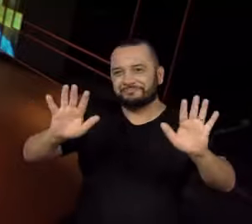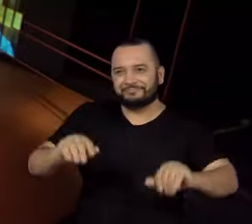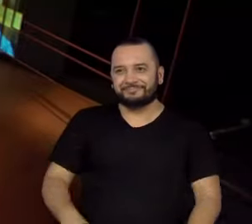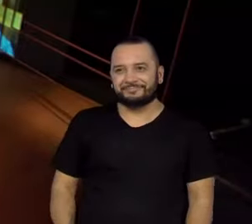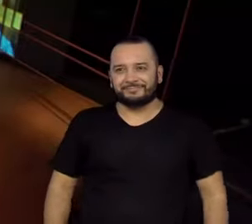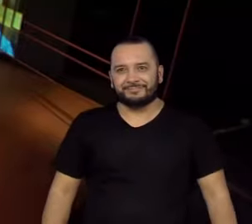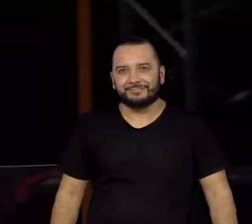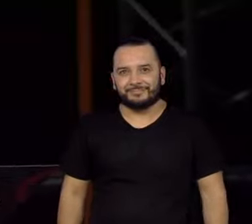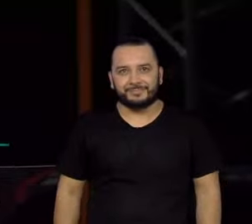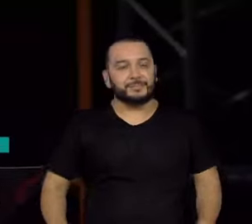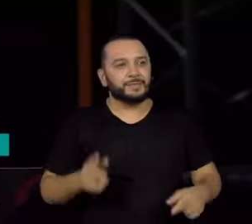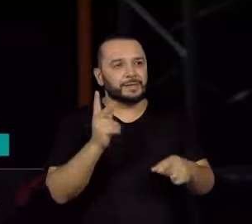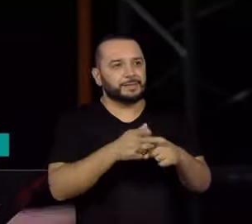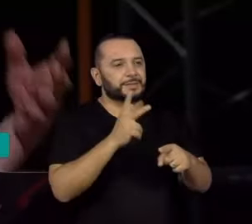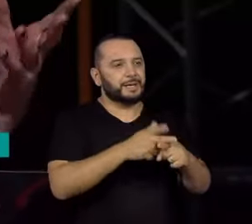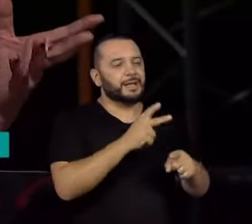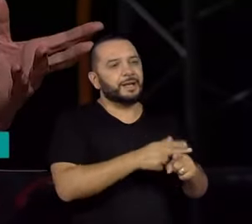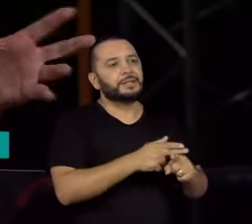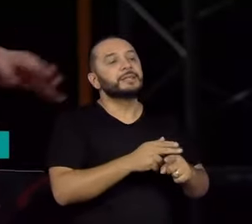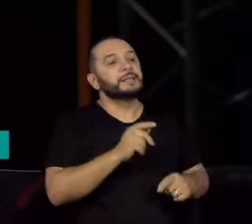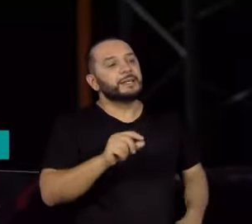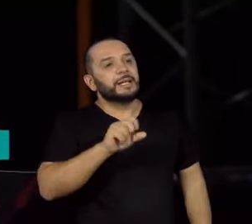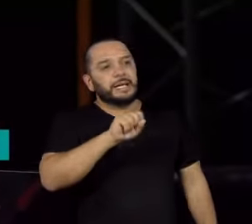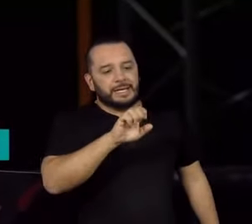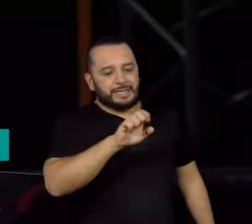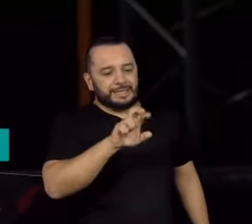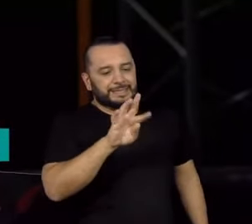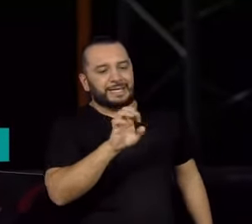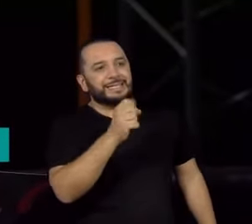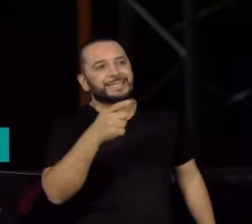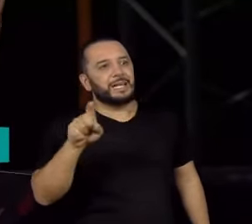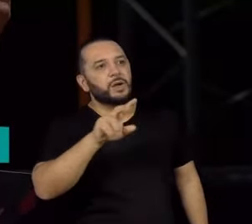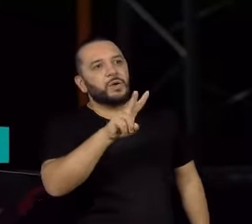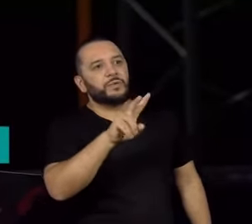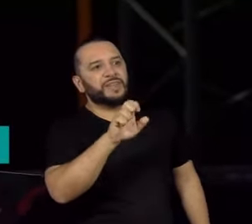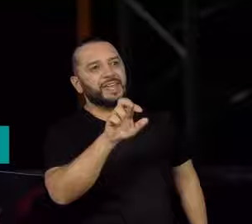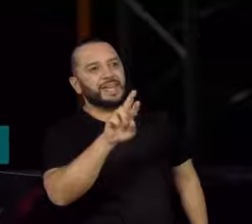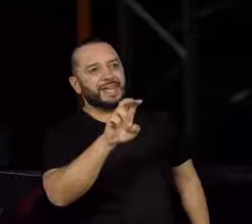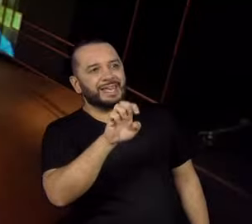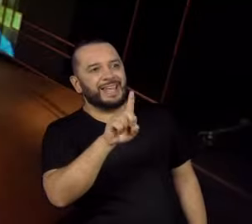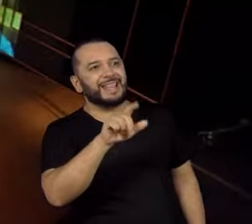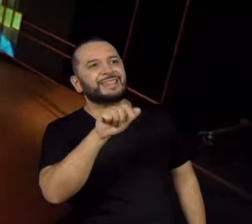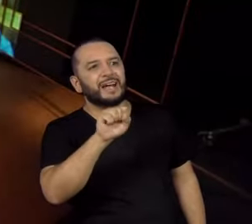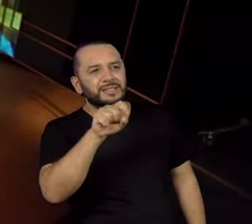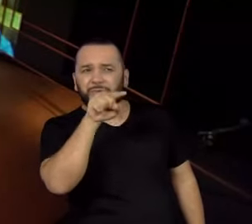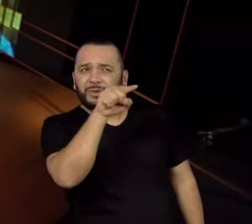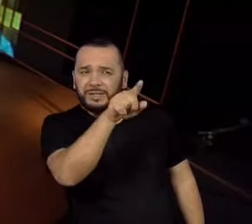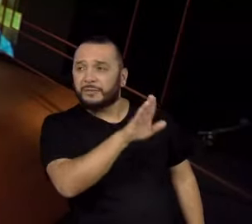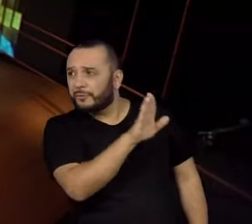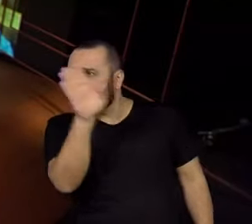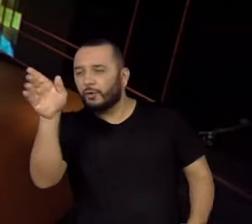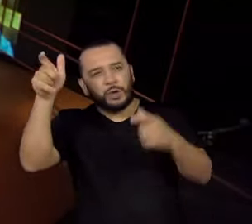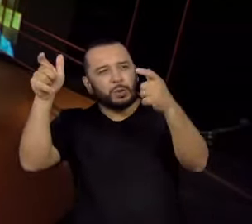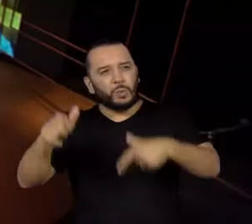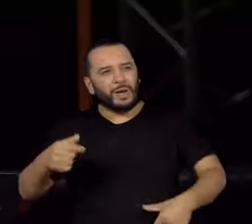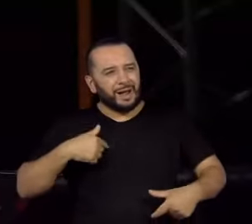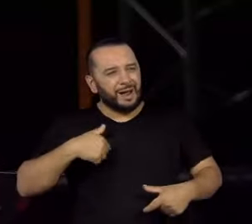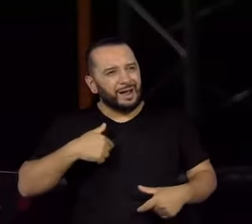Maestro, para a série Grande Sertão Veredas da TV Globo, você foi até viver no sertão para entrar nesse clima, né, e criar a